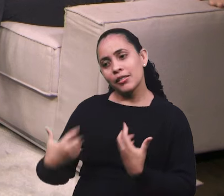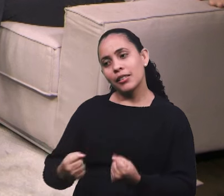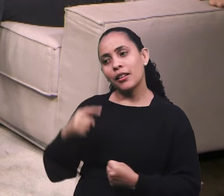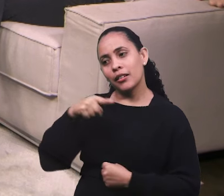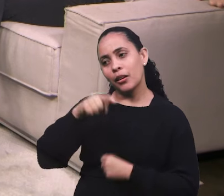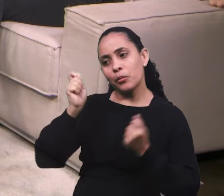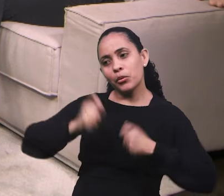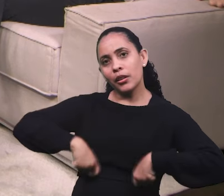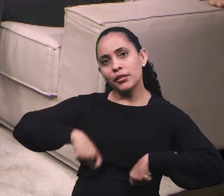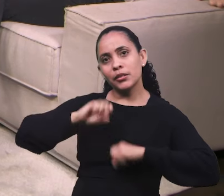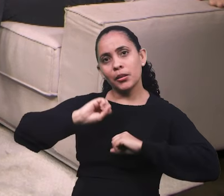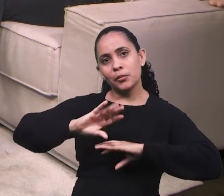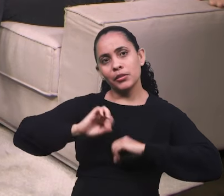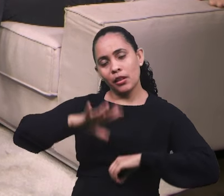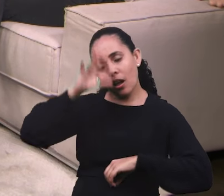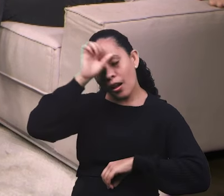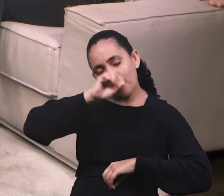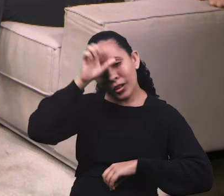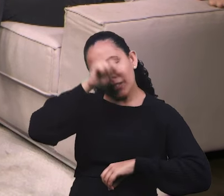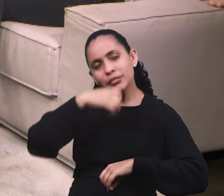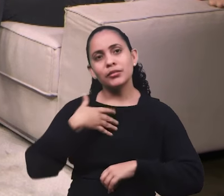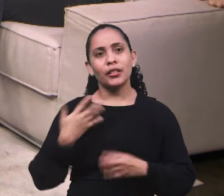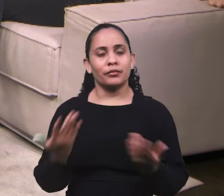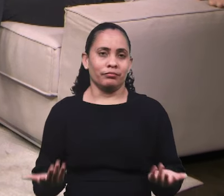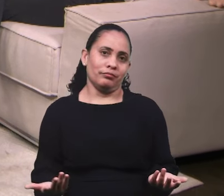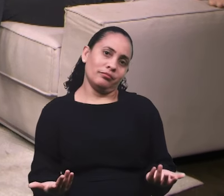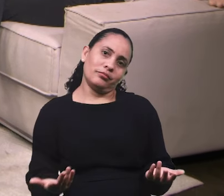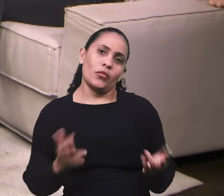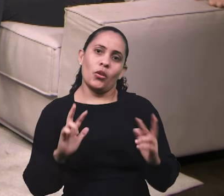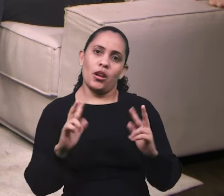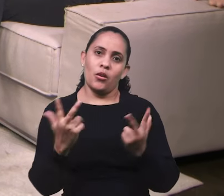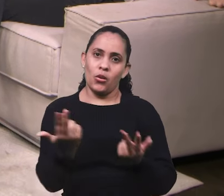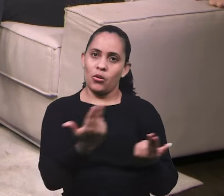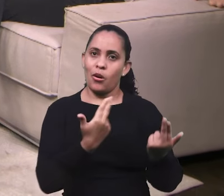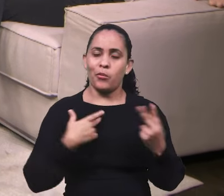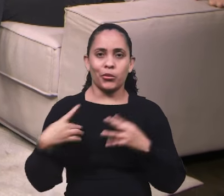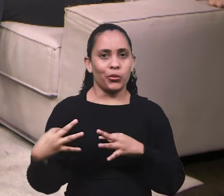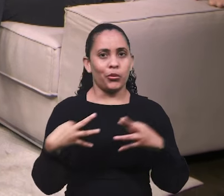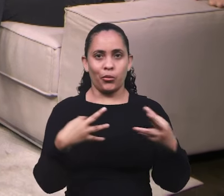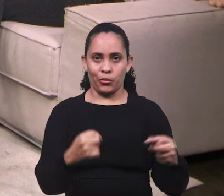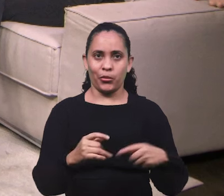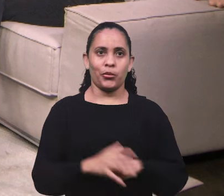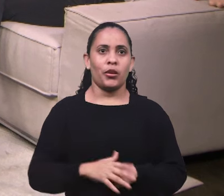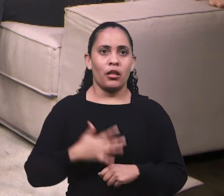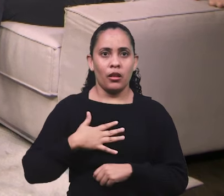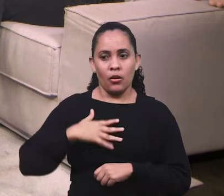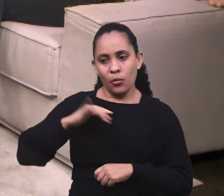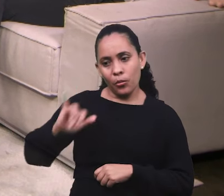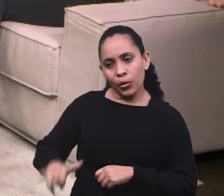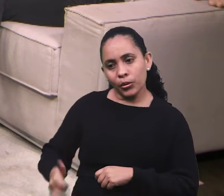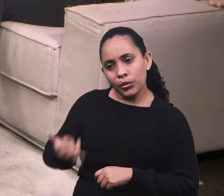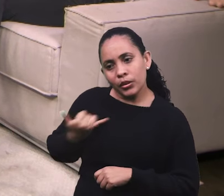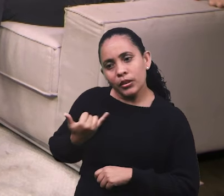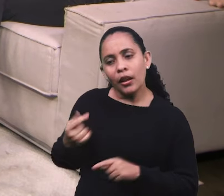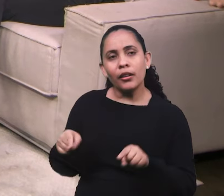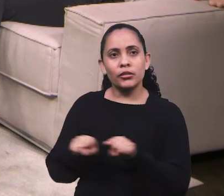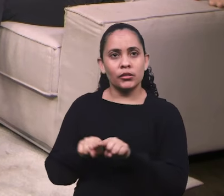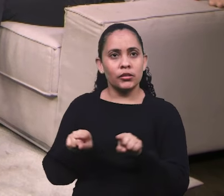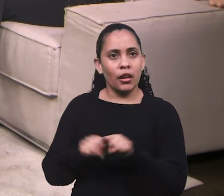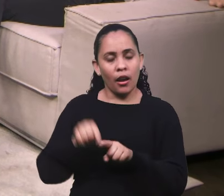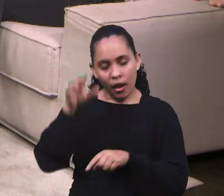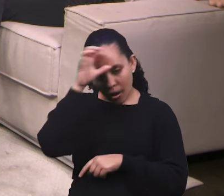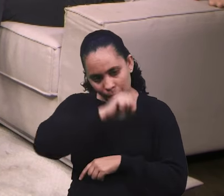ensinar. Isso foi interessante. Isso não é igual para todo mundo, né? Ele dava a oportunidade de eu aprender o